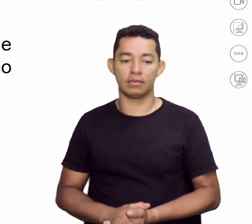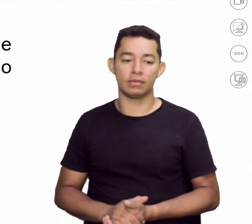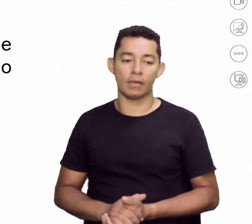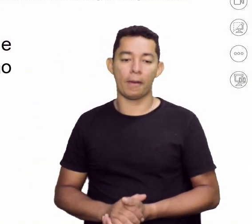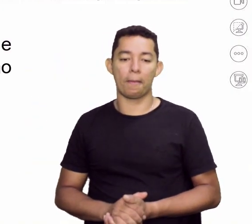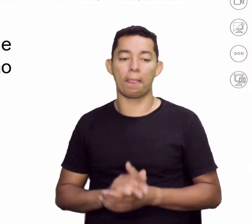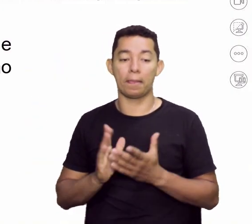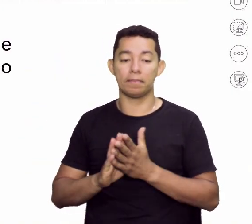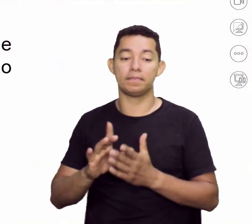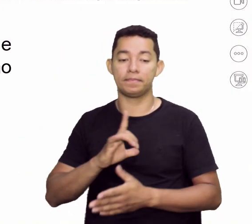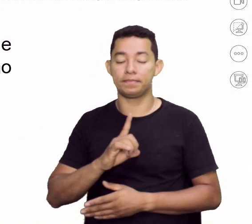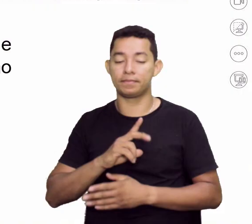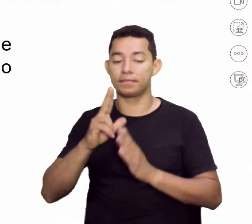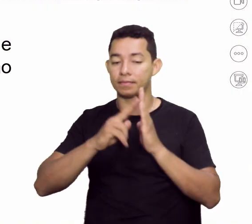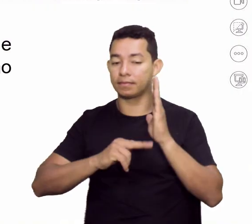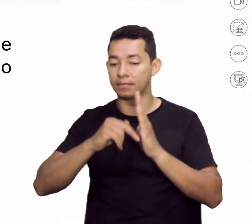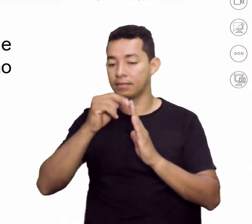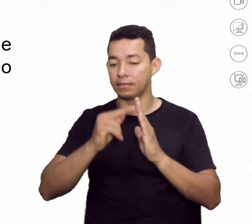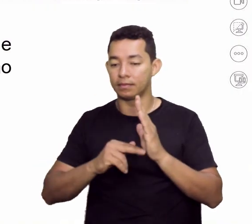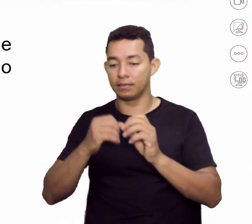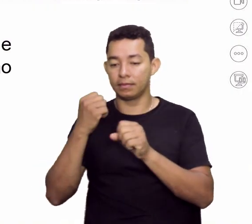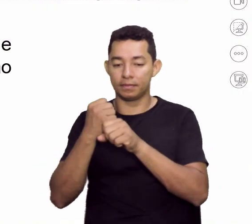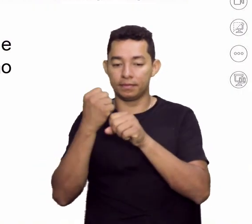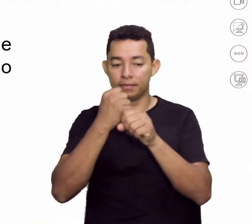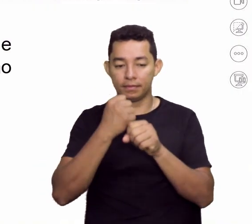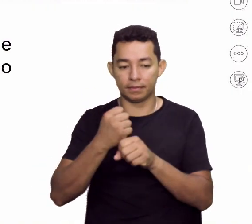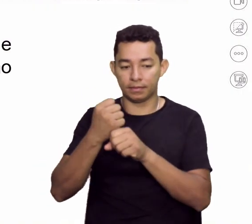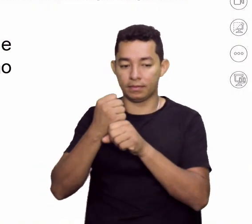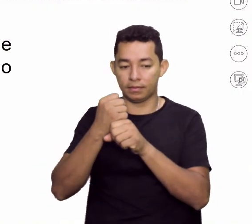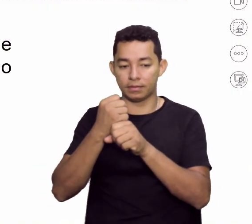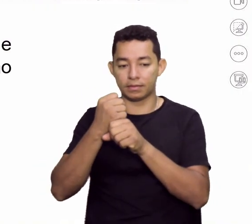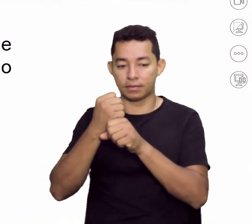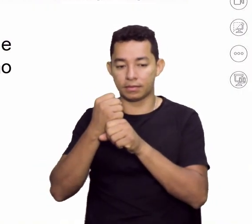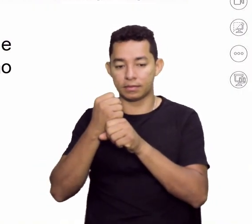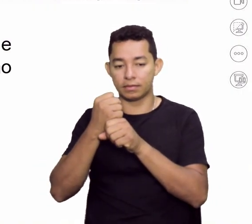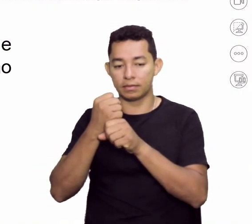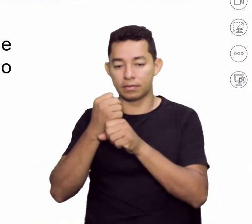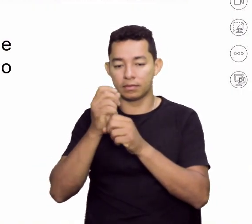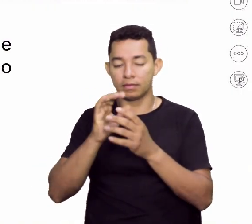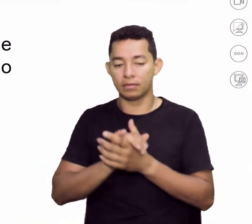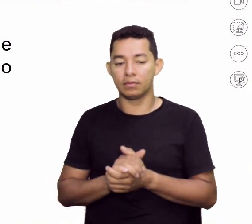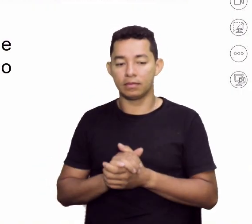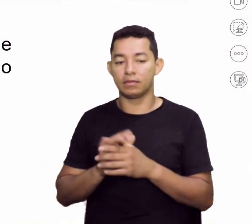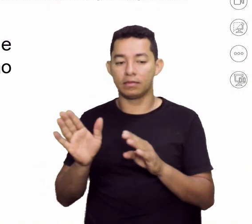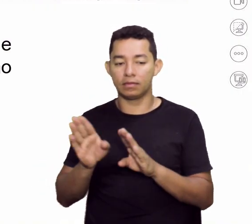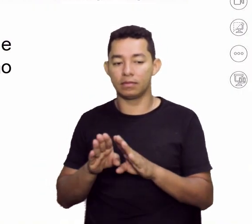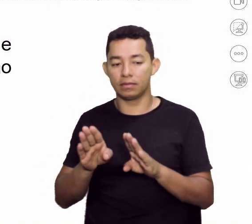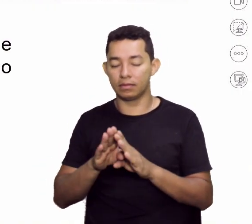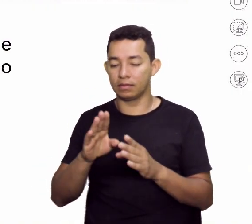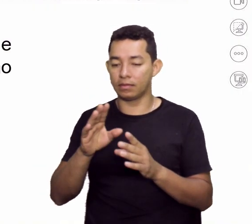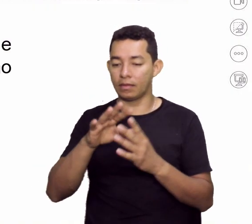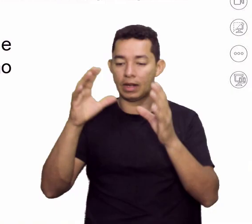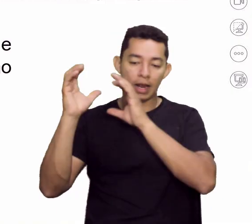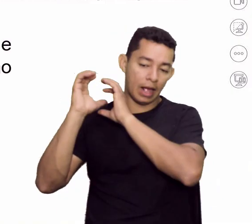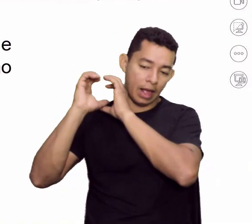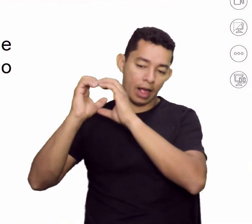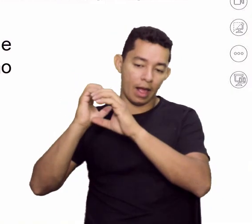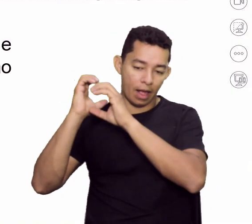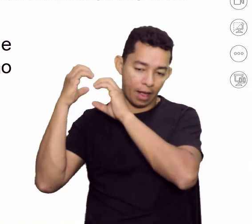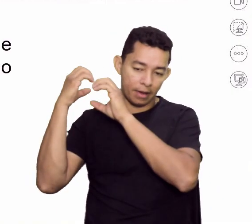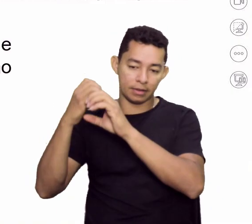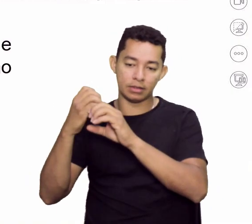Então, ela requeria que a pintura e a escultura e a arquitetura fossem meios